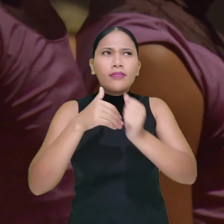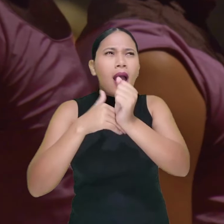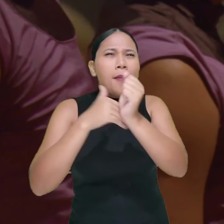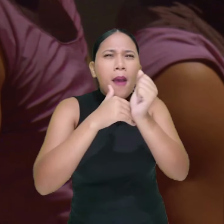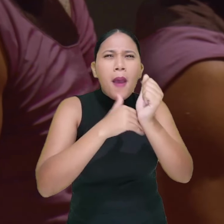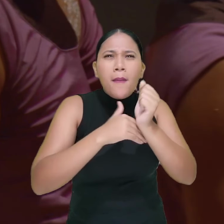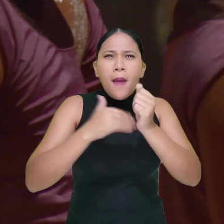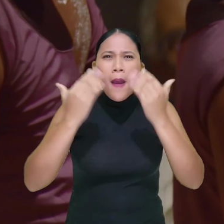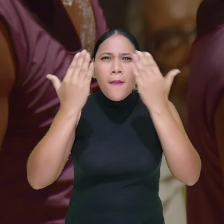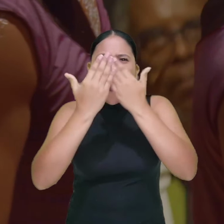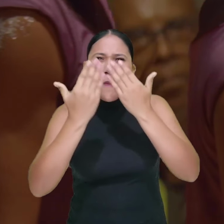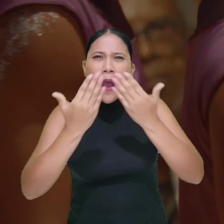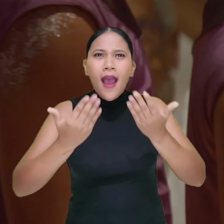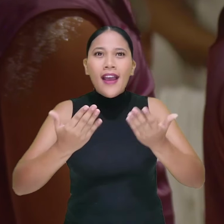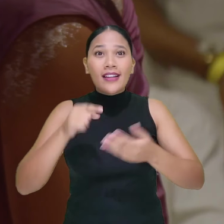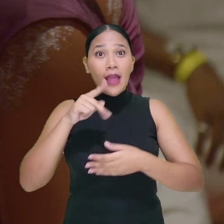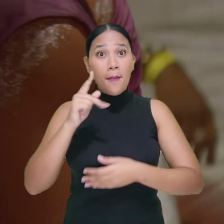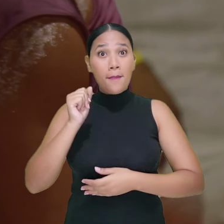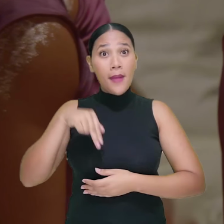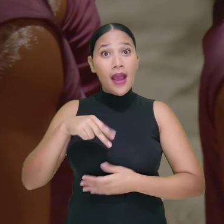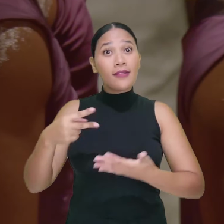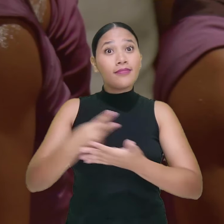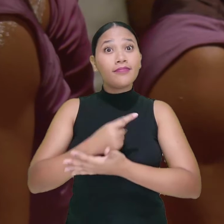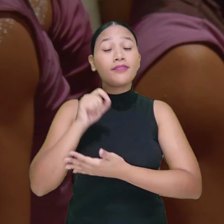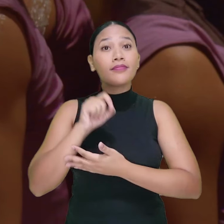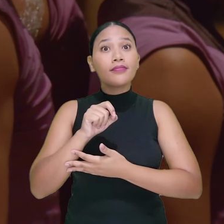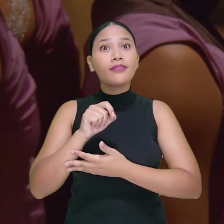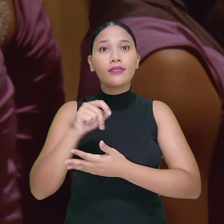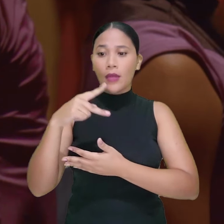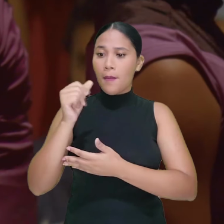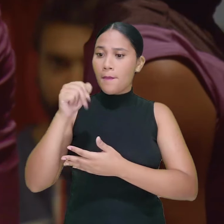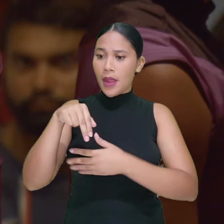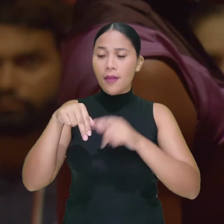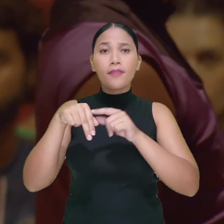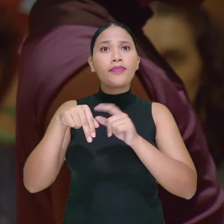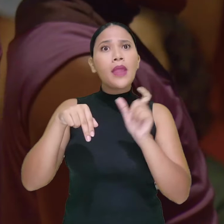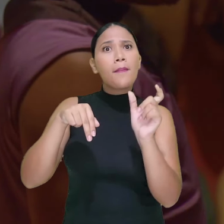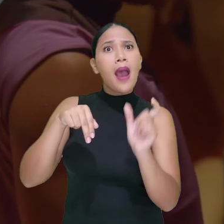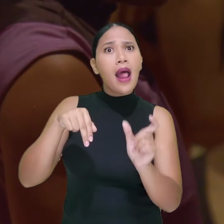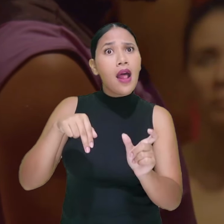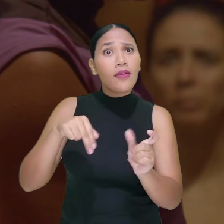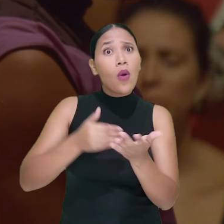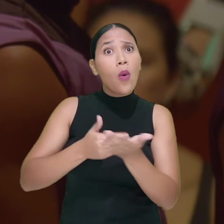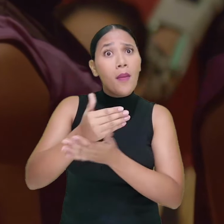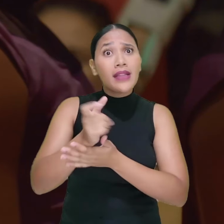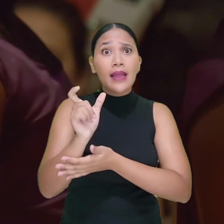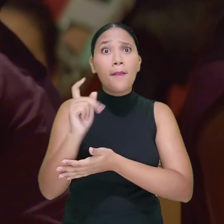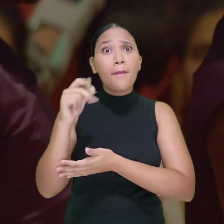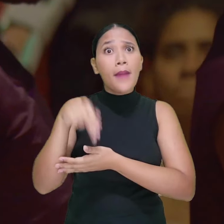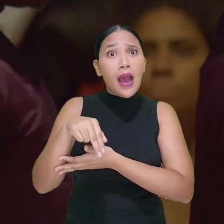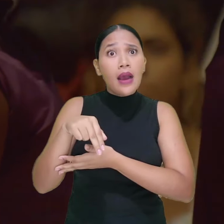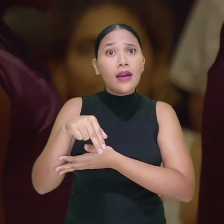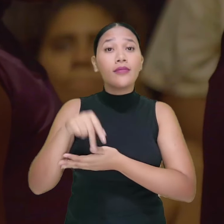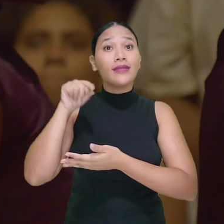espaço misterioso que é Revenguê. E aí o Pan começa a também ecoar as palavras que